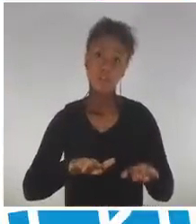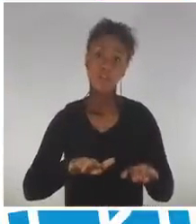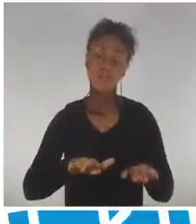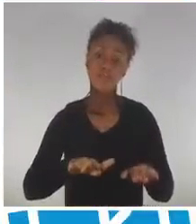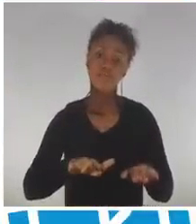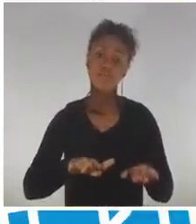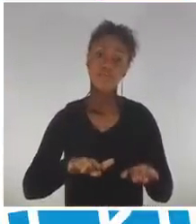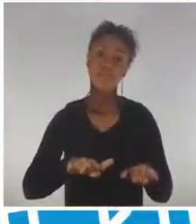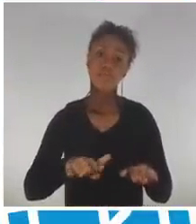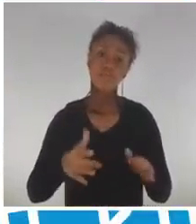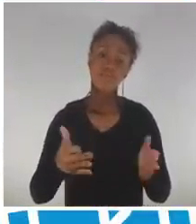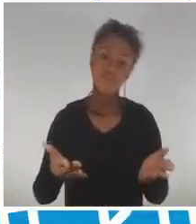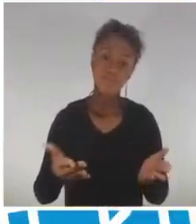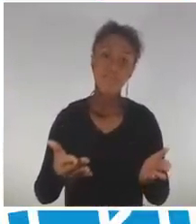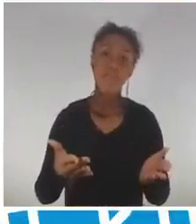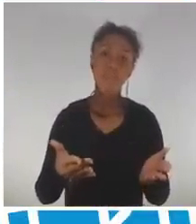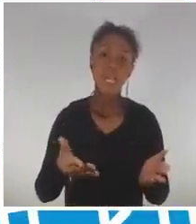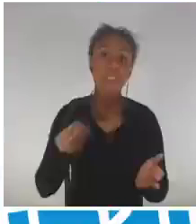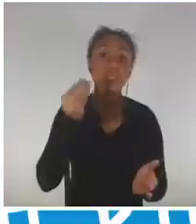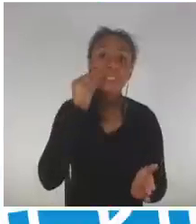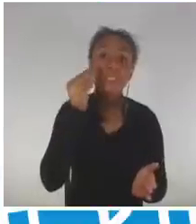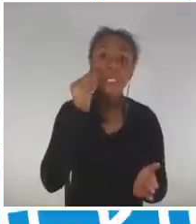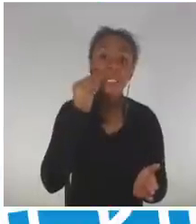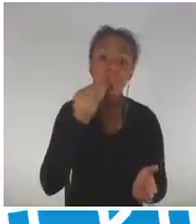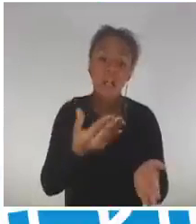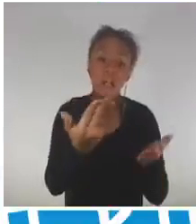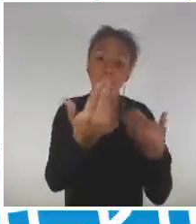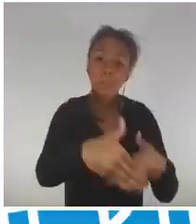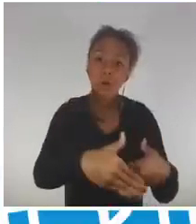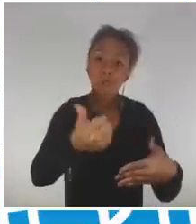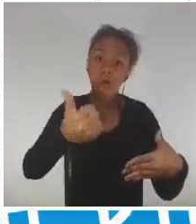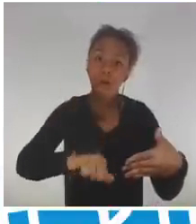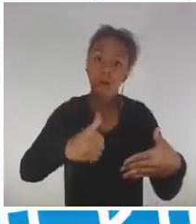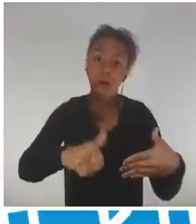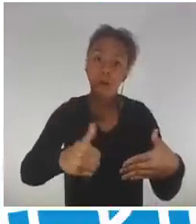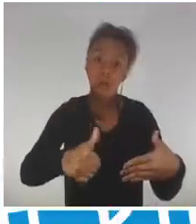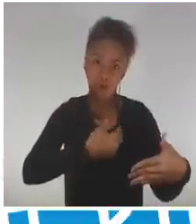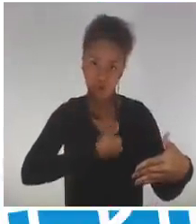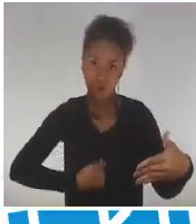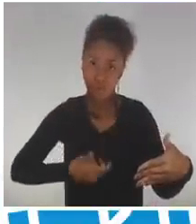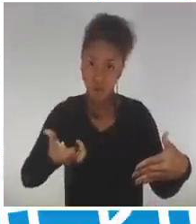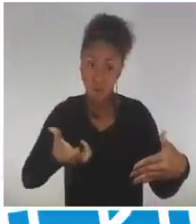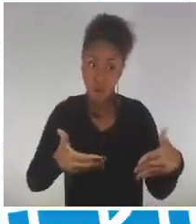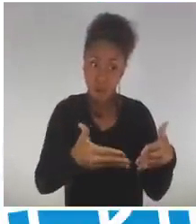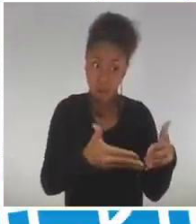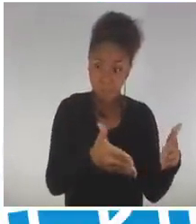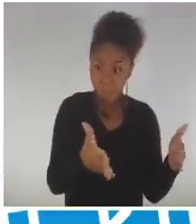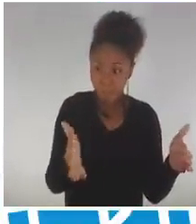pretendida pelo governo, né,